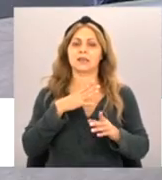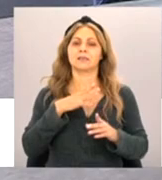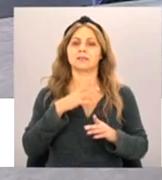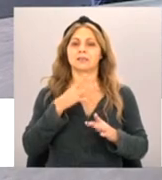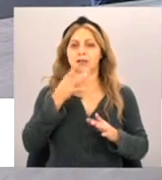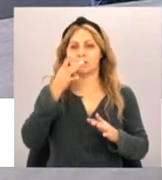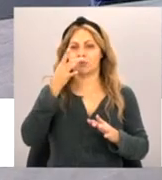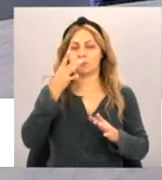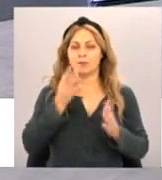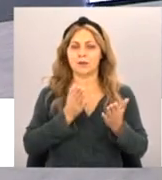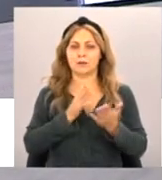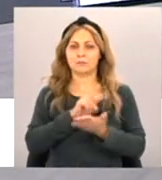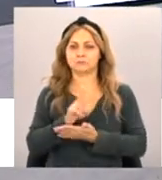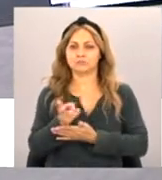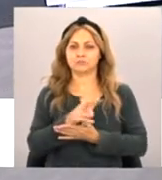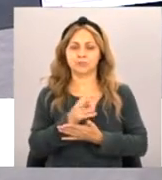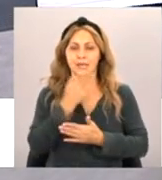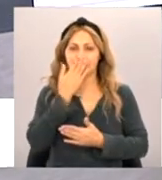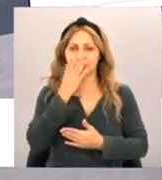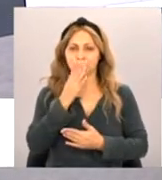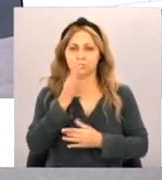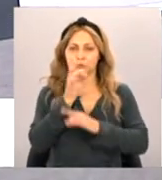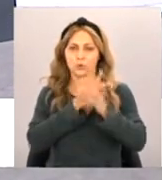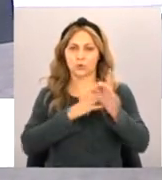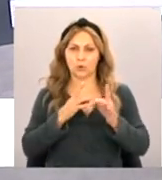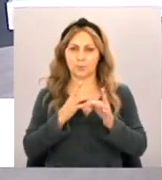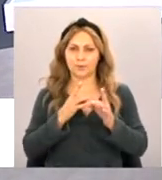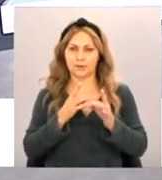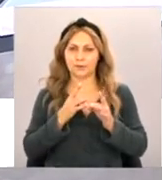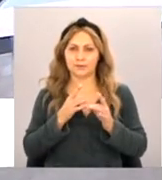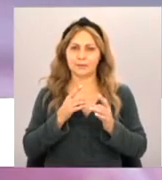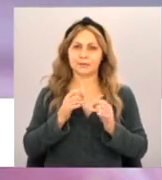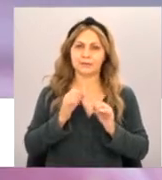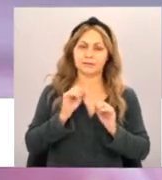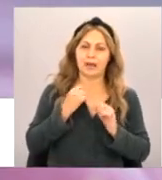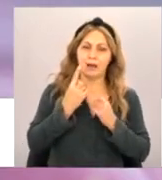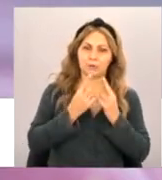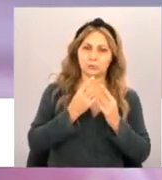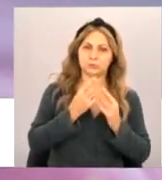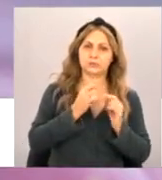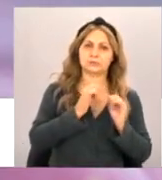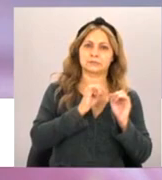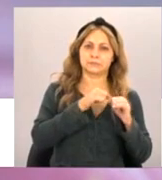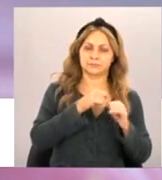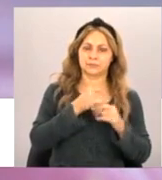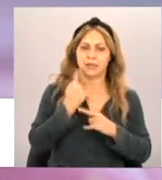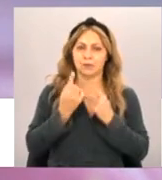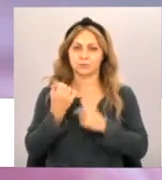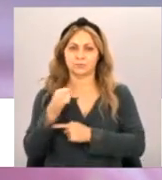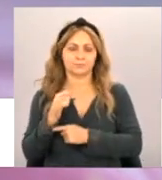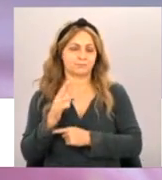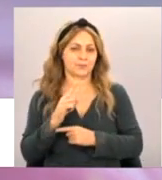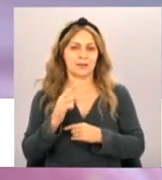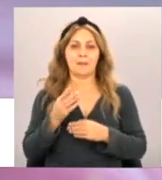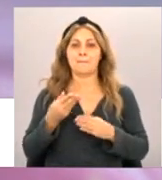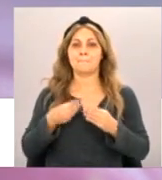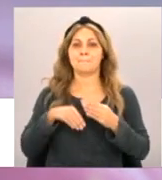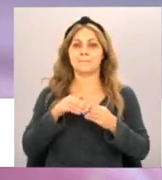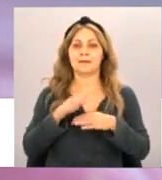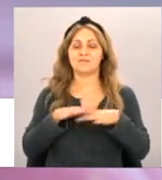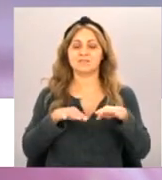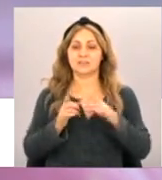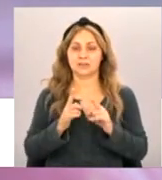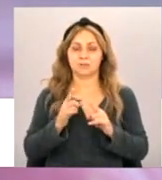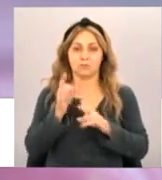Valente e ambientes com a união europeia não O problema não é esse o problema é que depois desse dizer isto ficasse com nada para fazer e a União Europeia é essencial